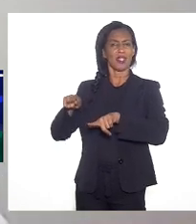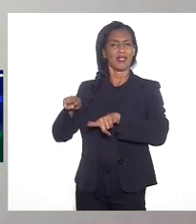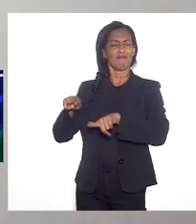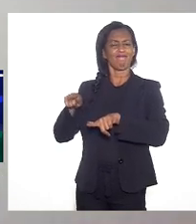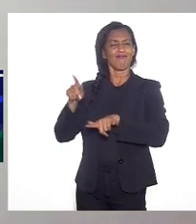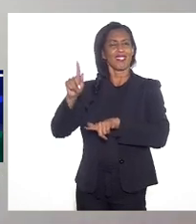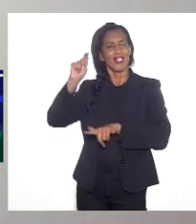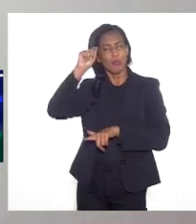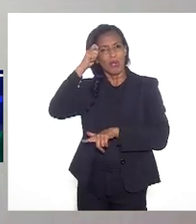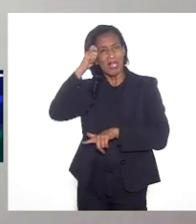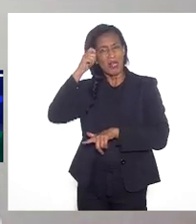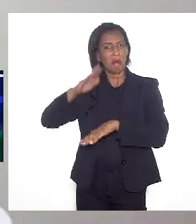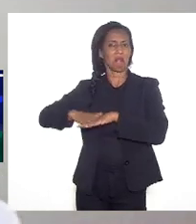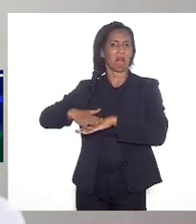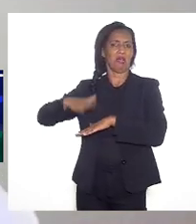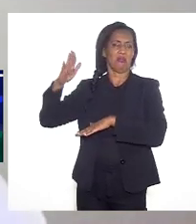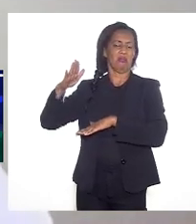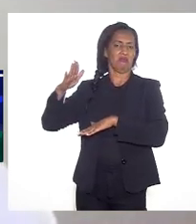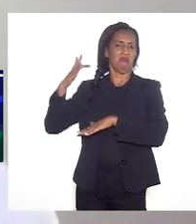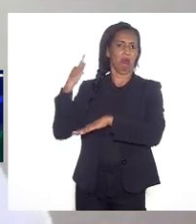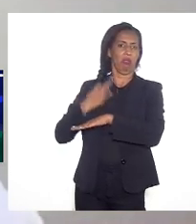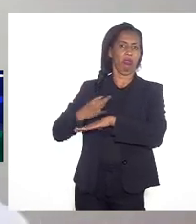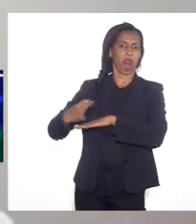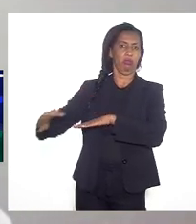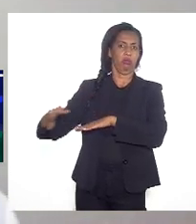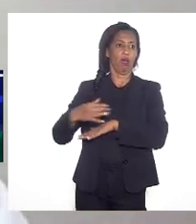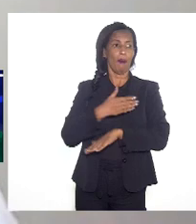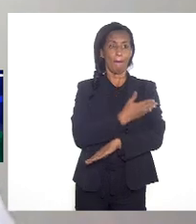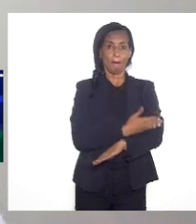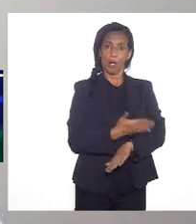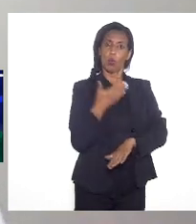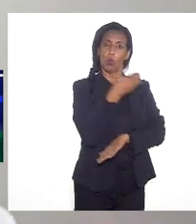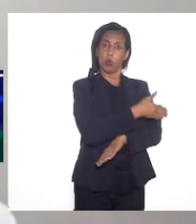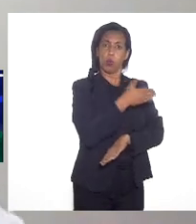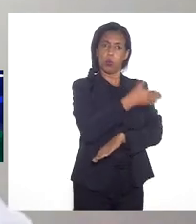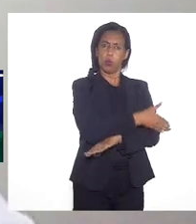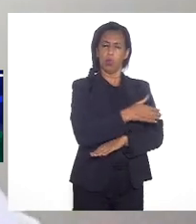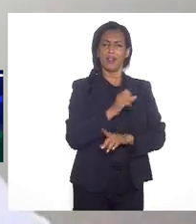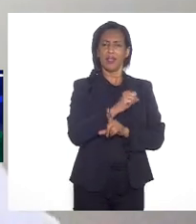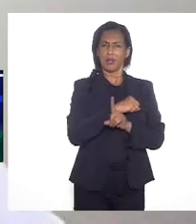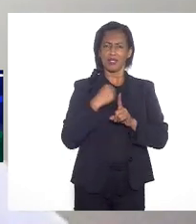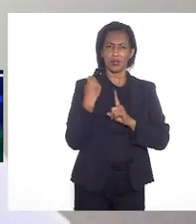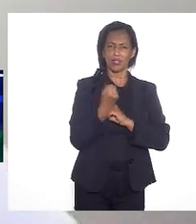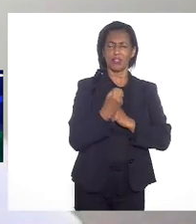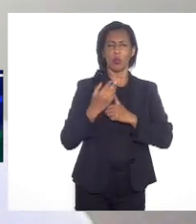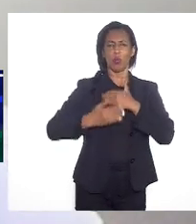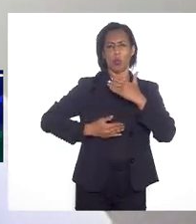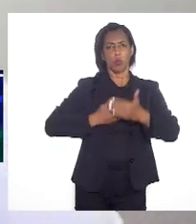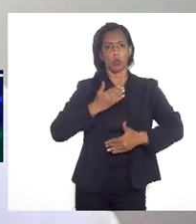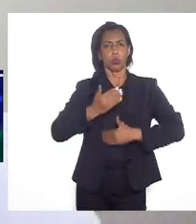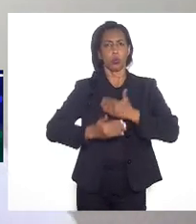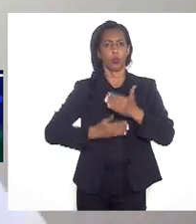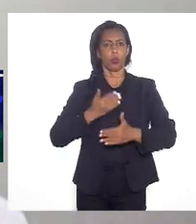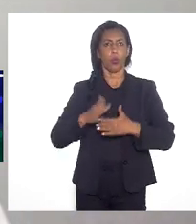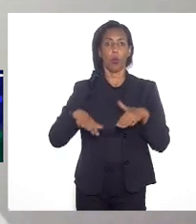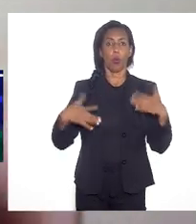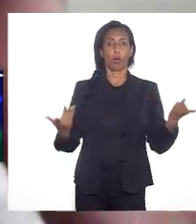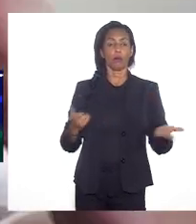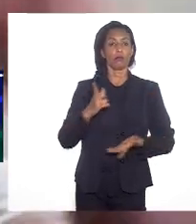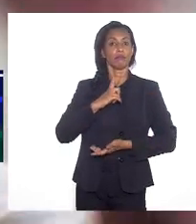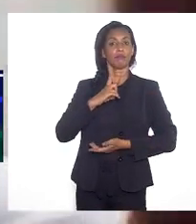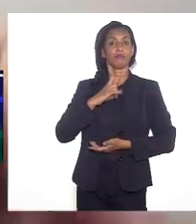gente analisa a pobreza, e a nossa sociedade continua reproduzindo isso permanentemente. Quando tem, por